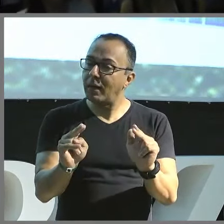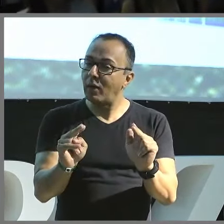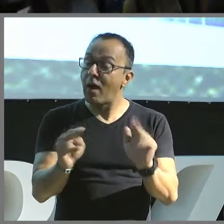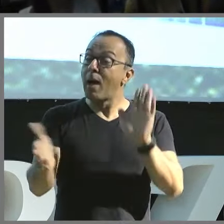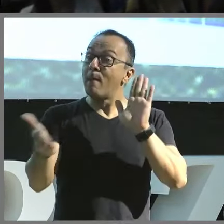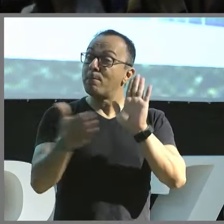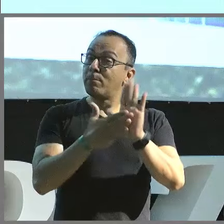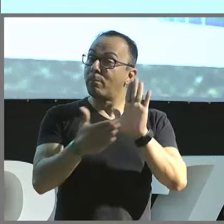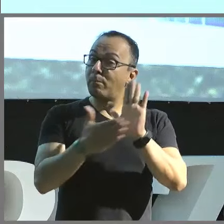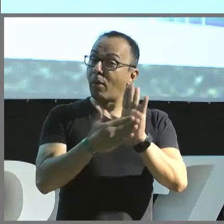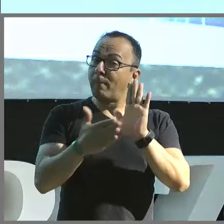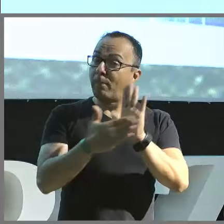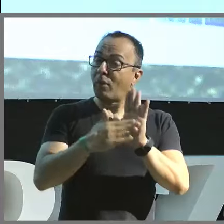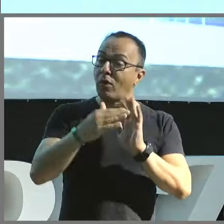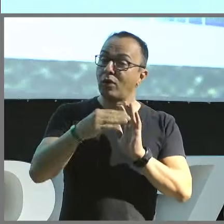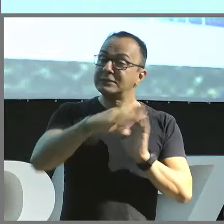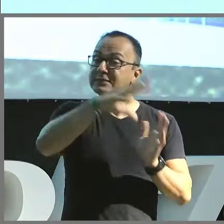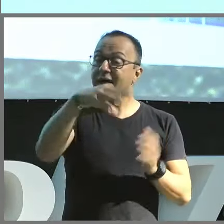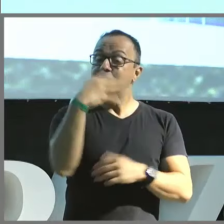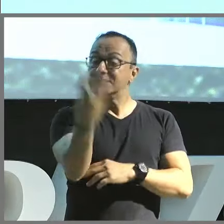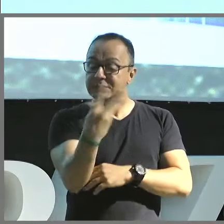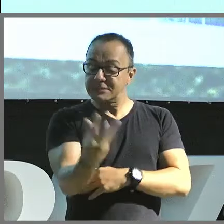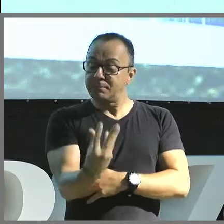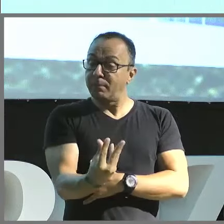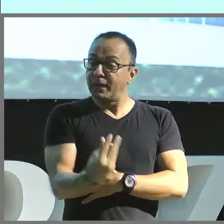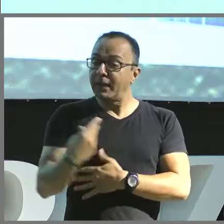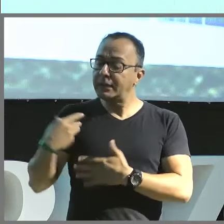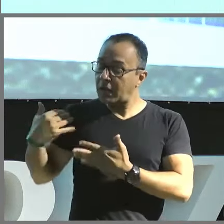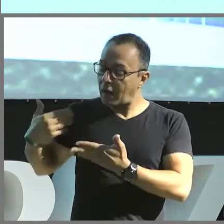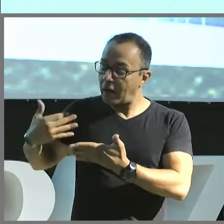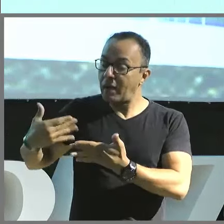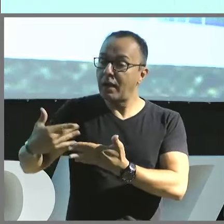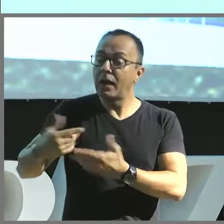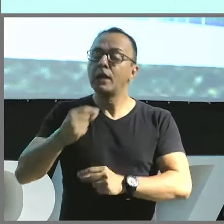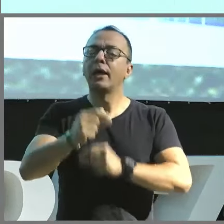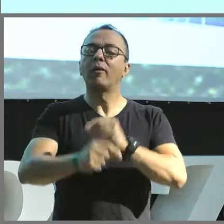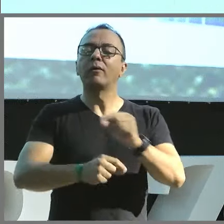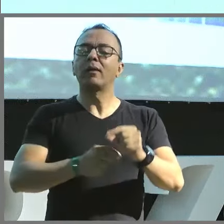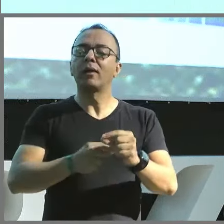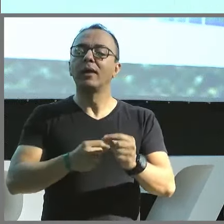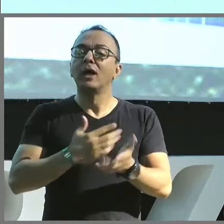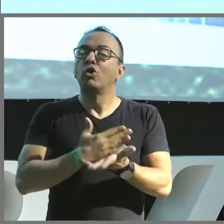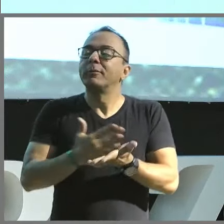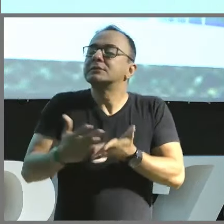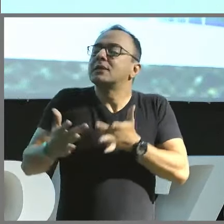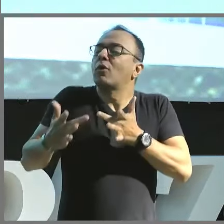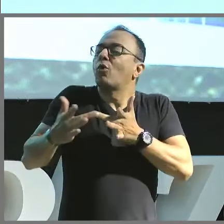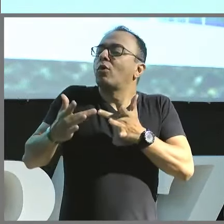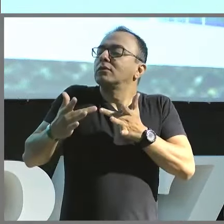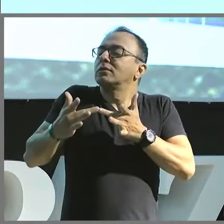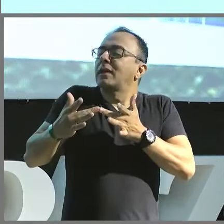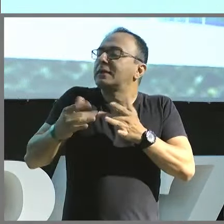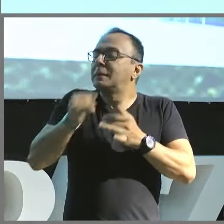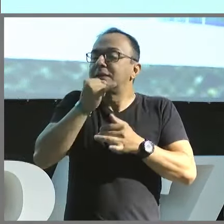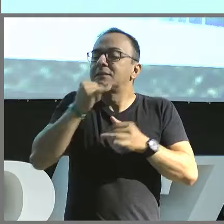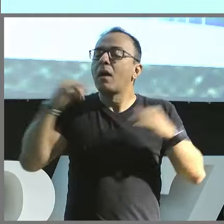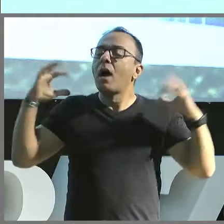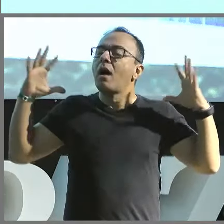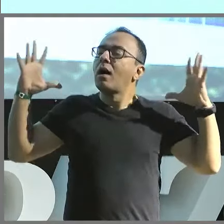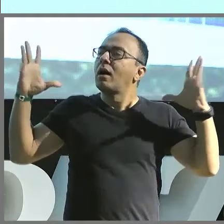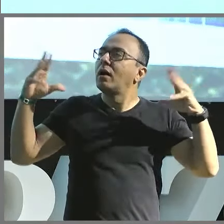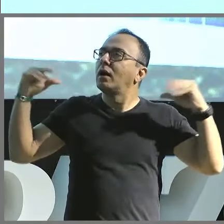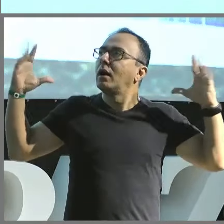espírita nesses dias é de ouvir o canto estético dos anjos. Glória a Deus nas